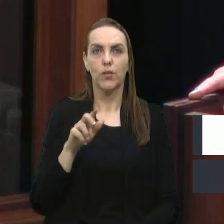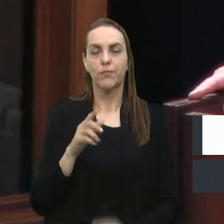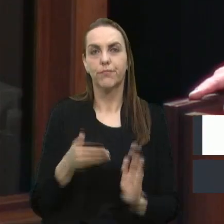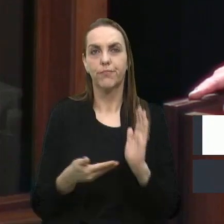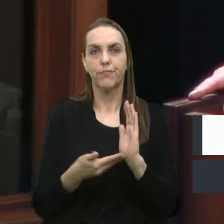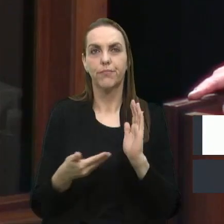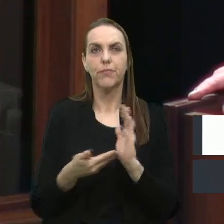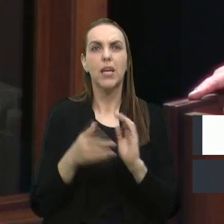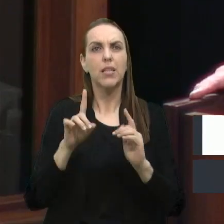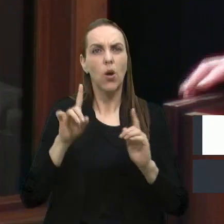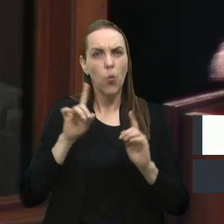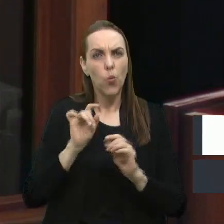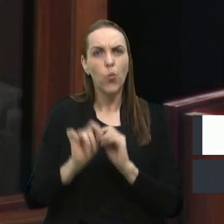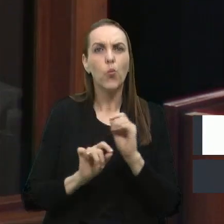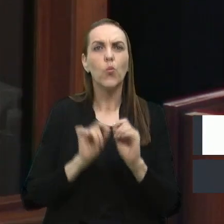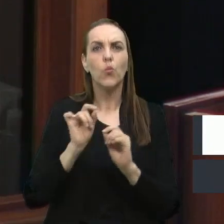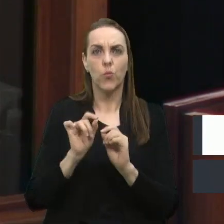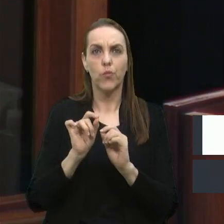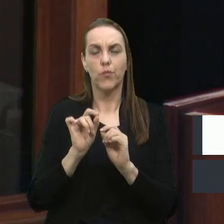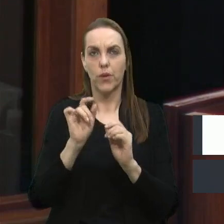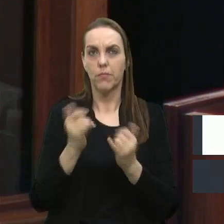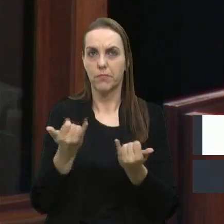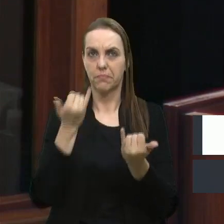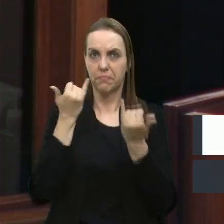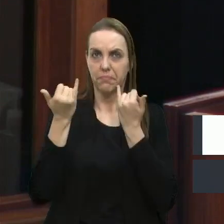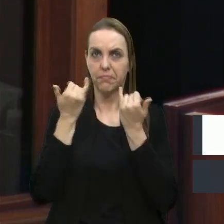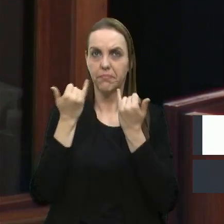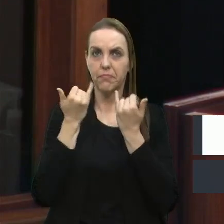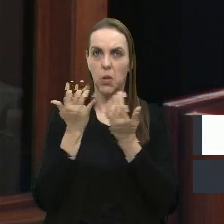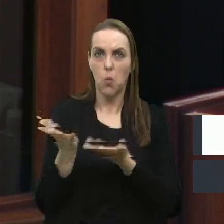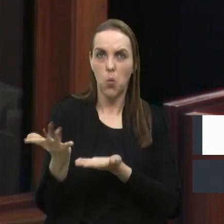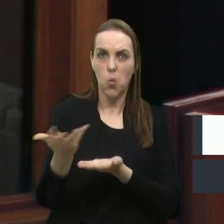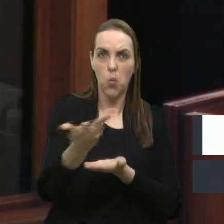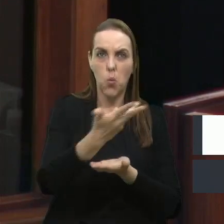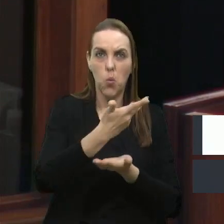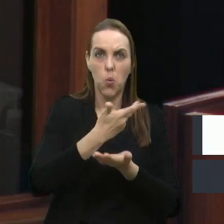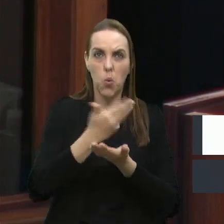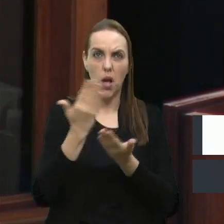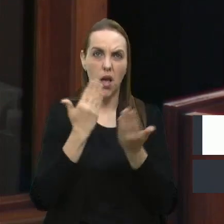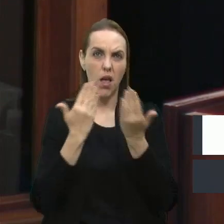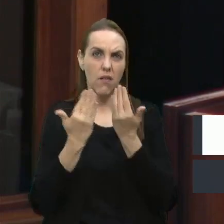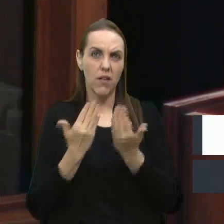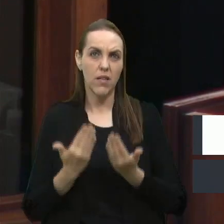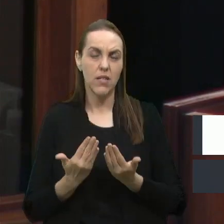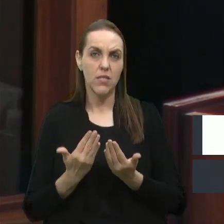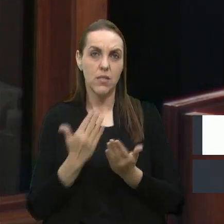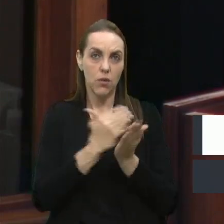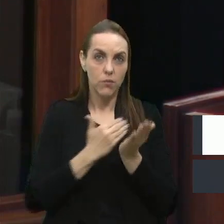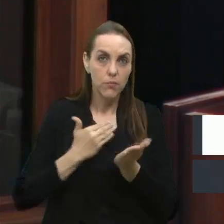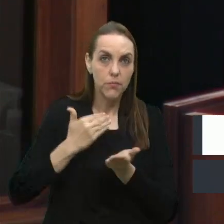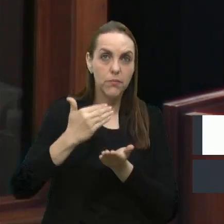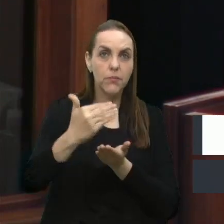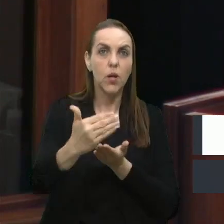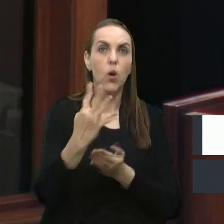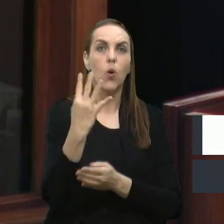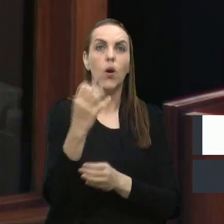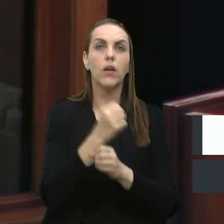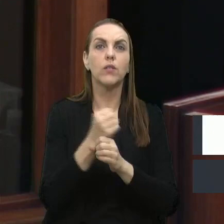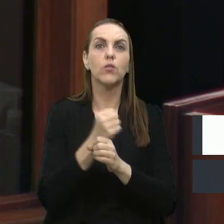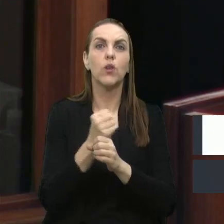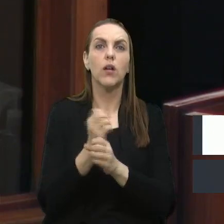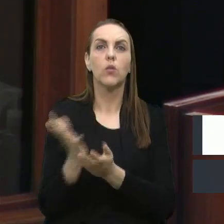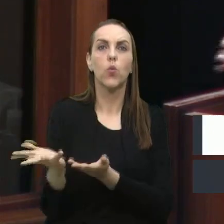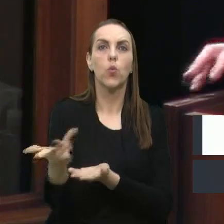me passaram, um levantamento que será avaliado os próximos 4 anos para frente de arrecadação dos